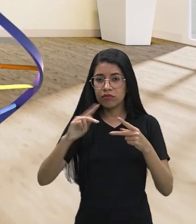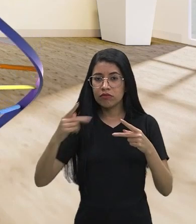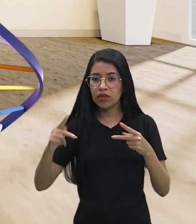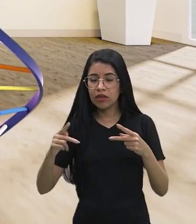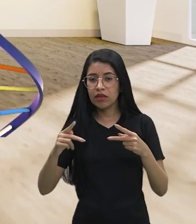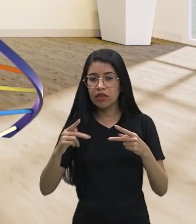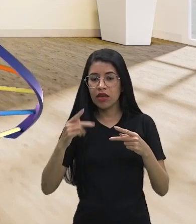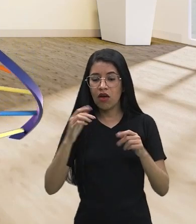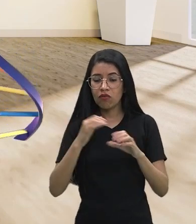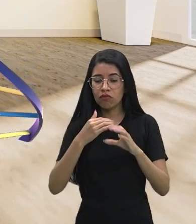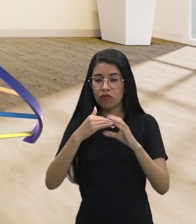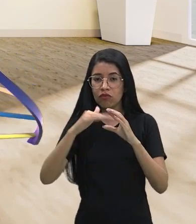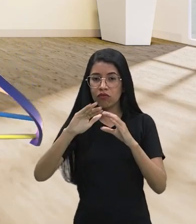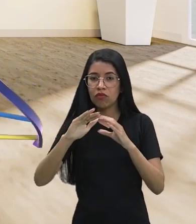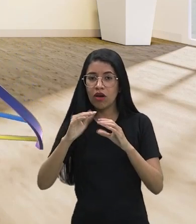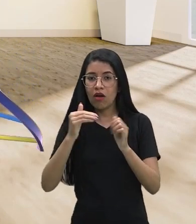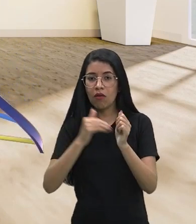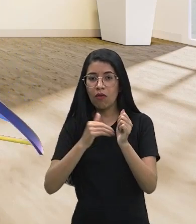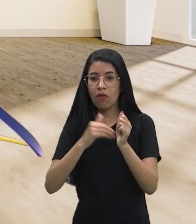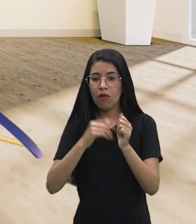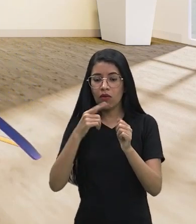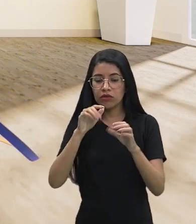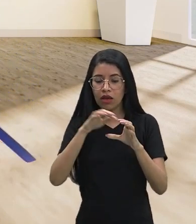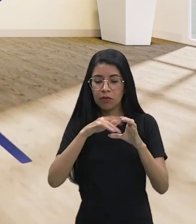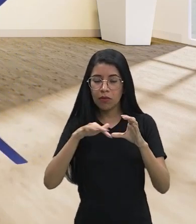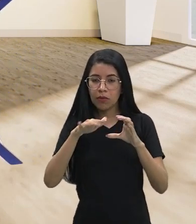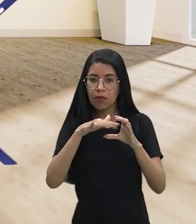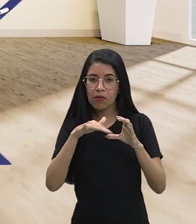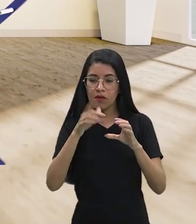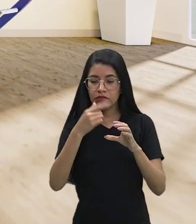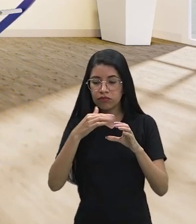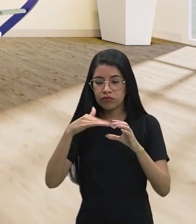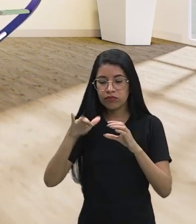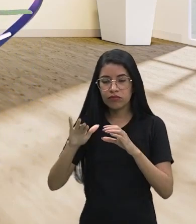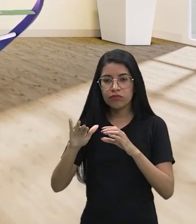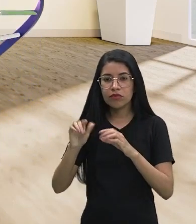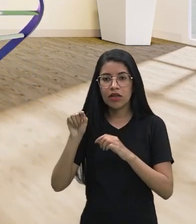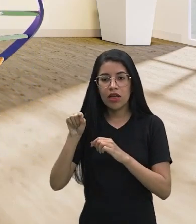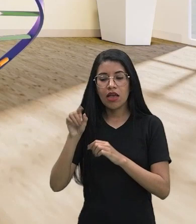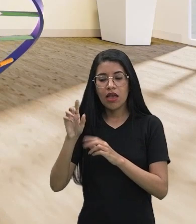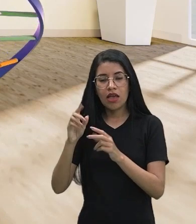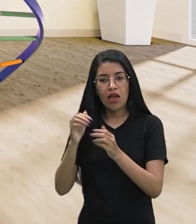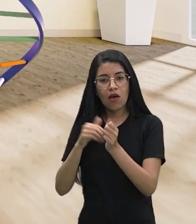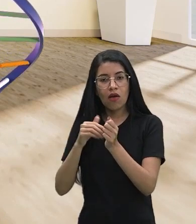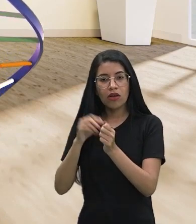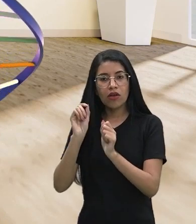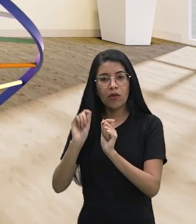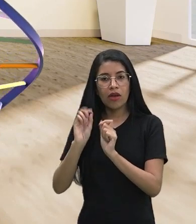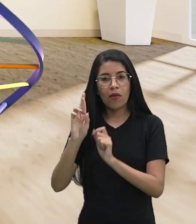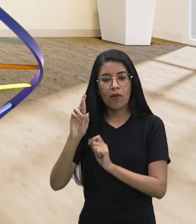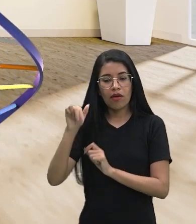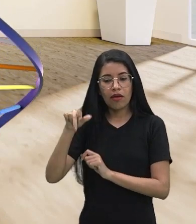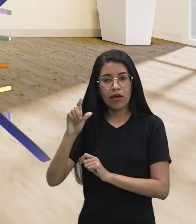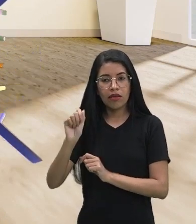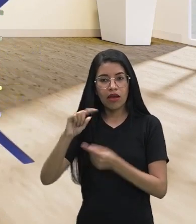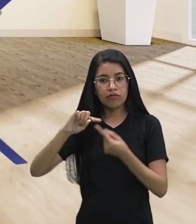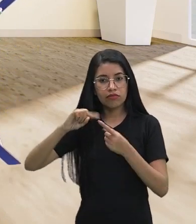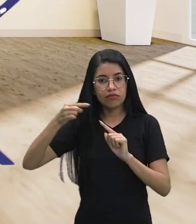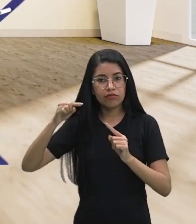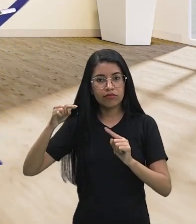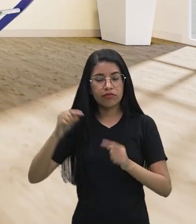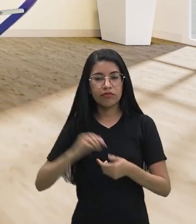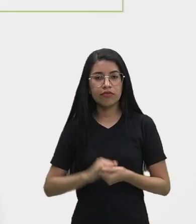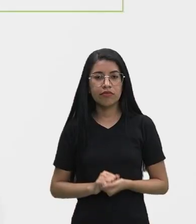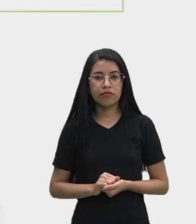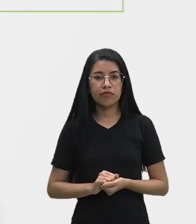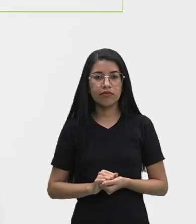um código lá para o citoplasma. Mandei o código. Esse código é o RNA. Vamos dar uma olhada na